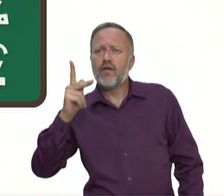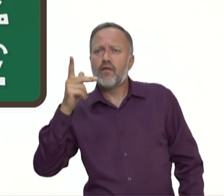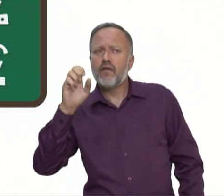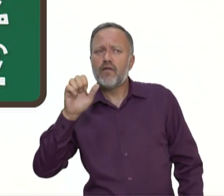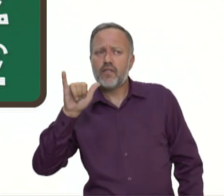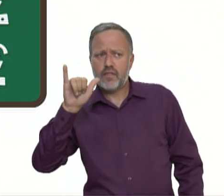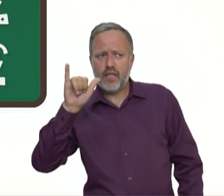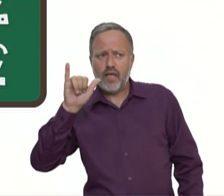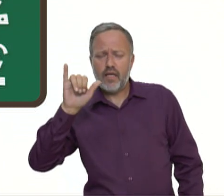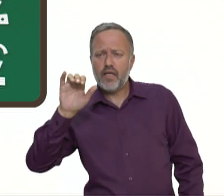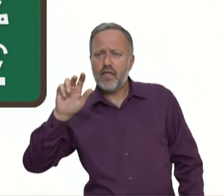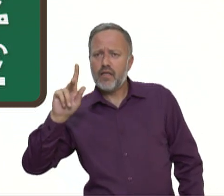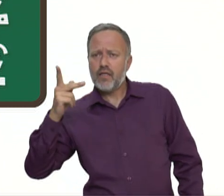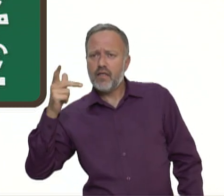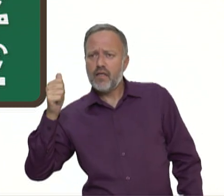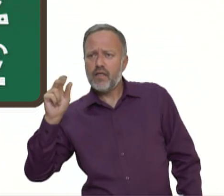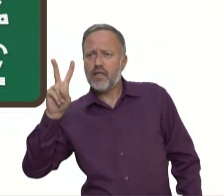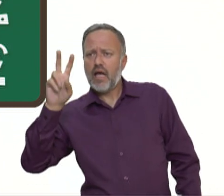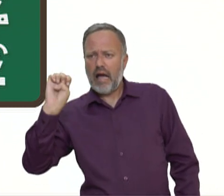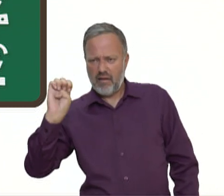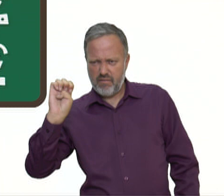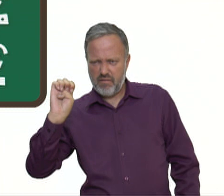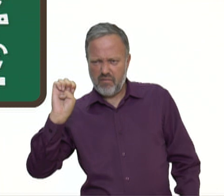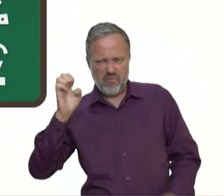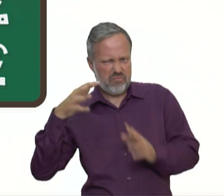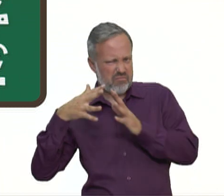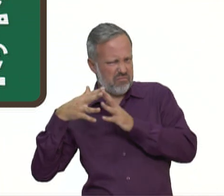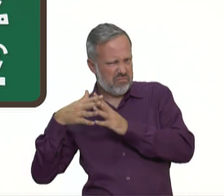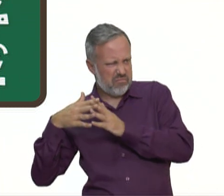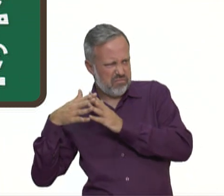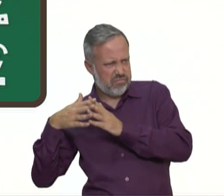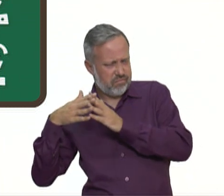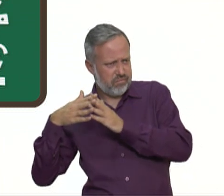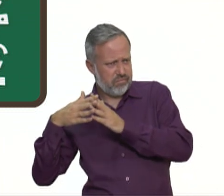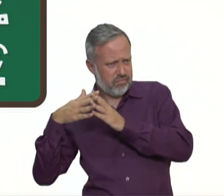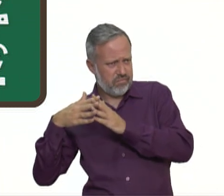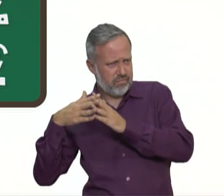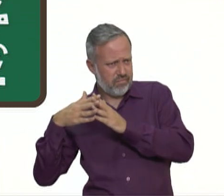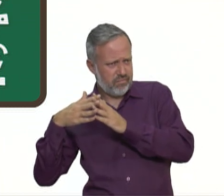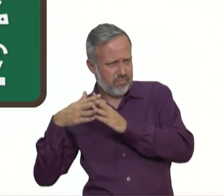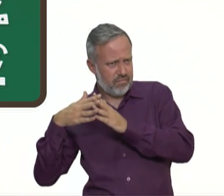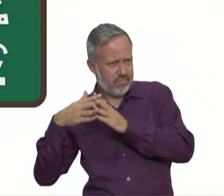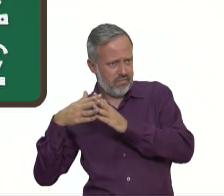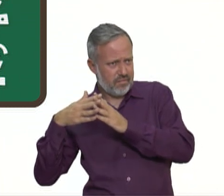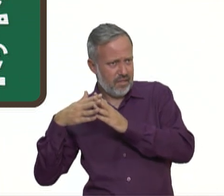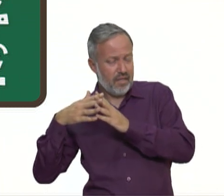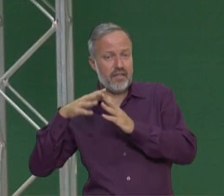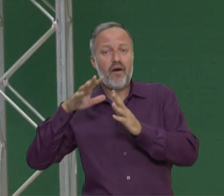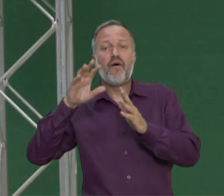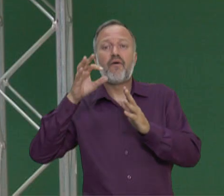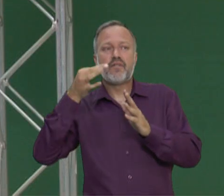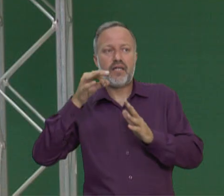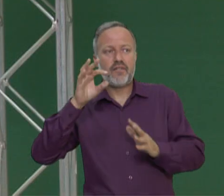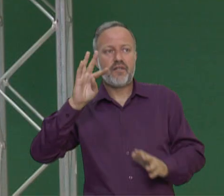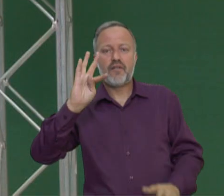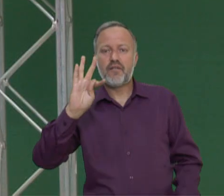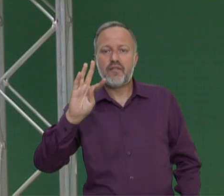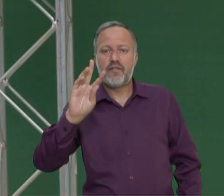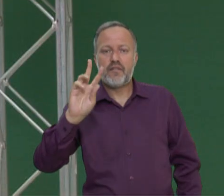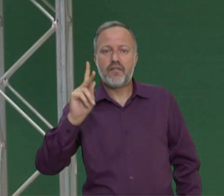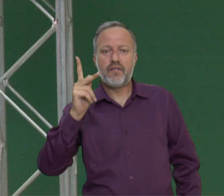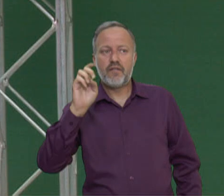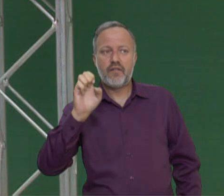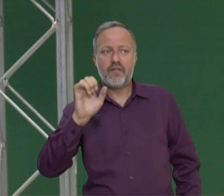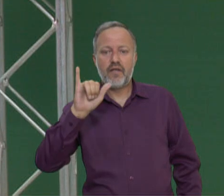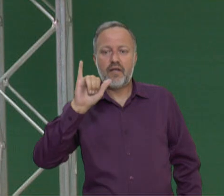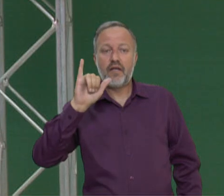começado. Fica estranho, né? Past perfect vai ser they had started. Então, por favor,